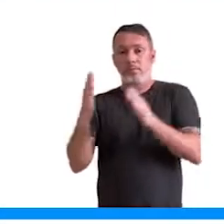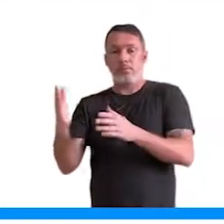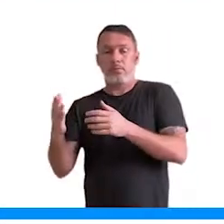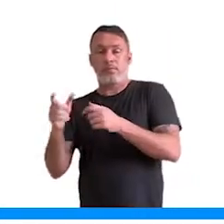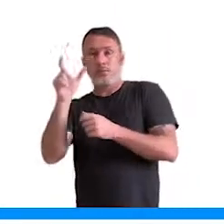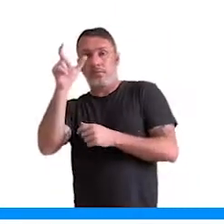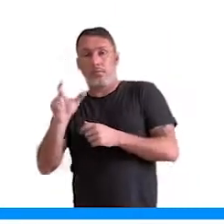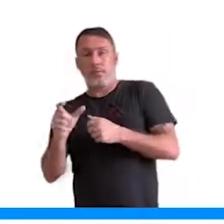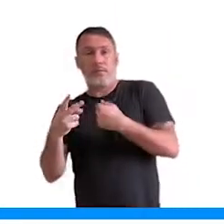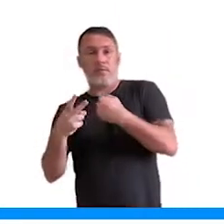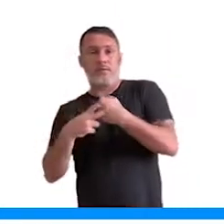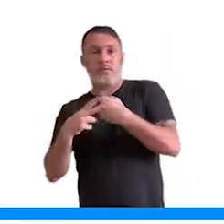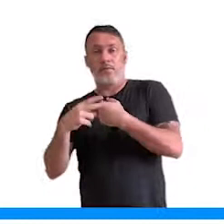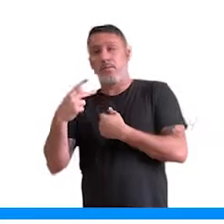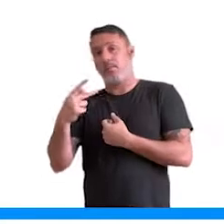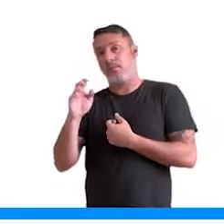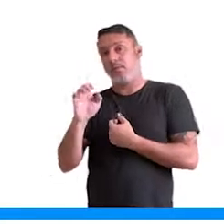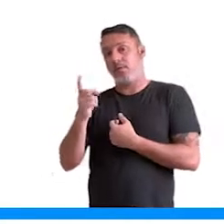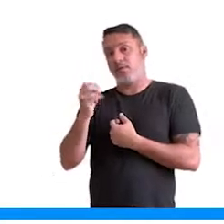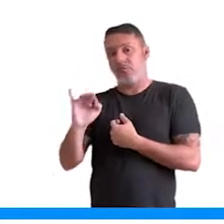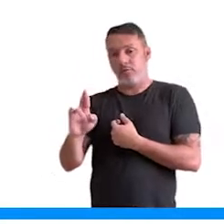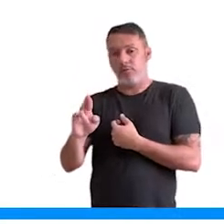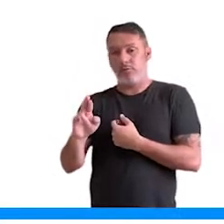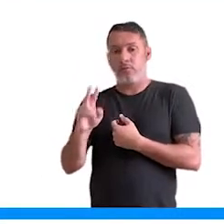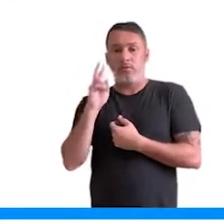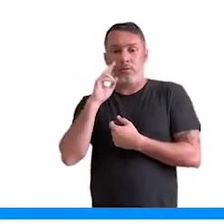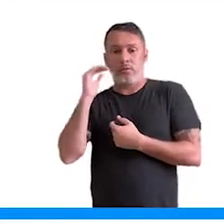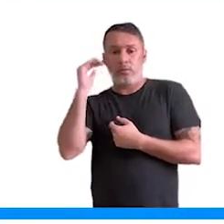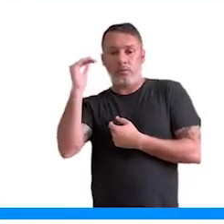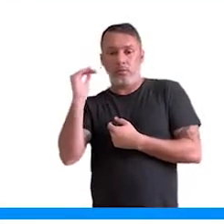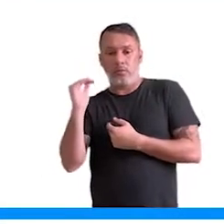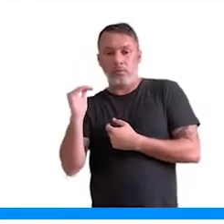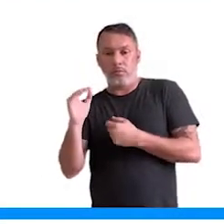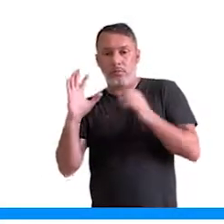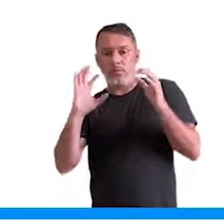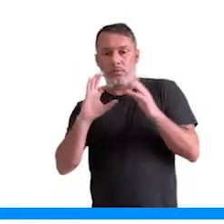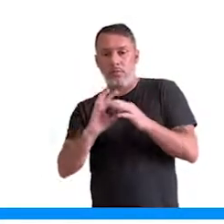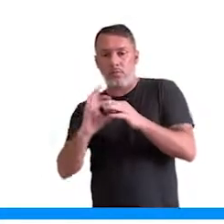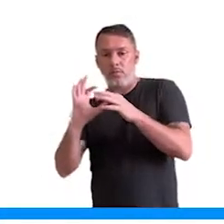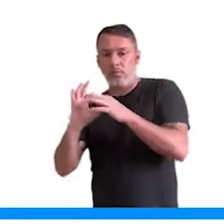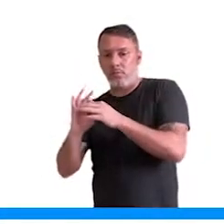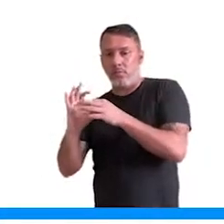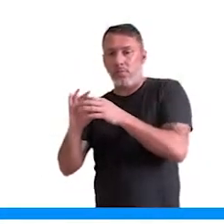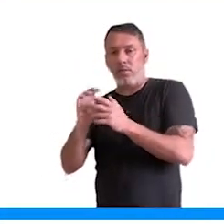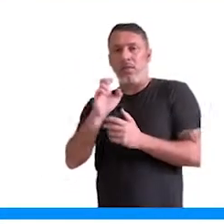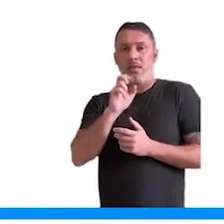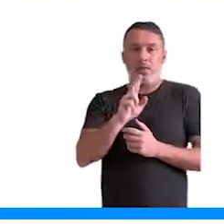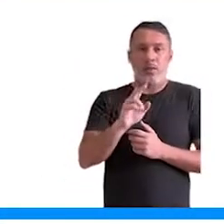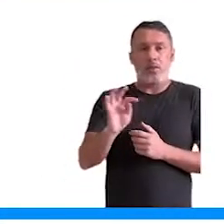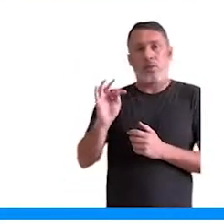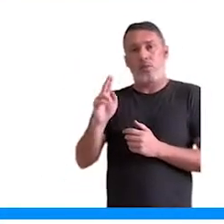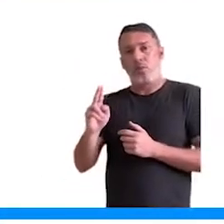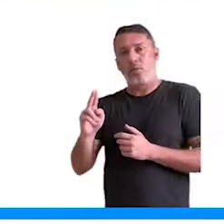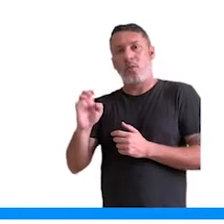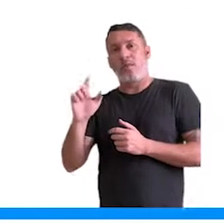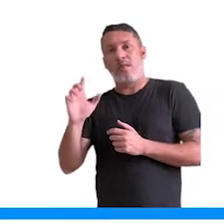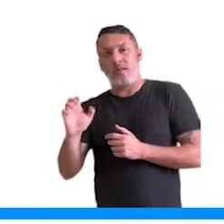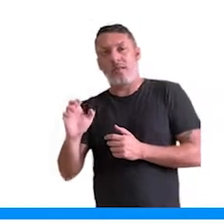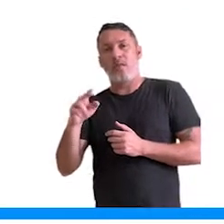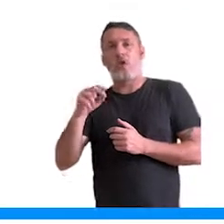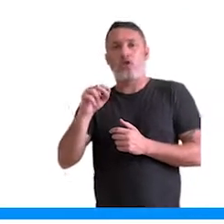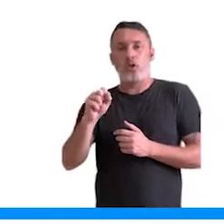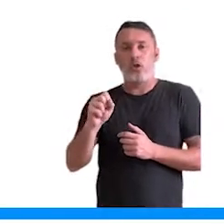eles pensem. Pedir, e eu pida, que tu pidas, que ele pida, que nosotros pidamos, que